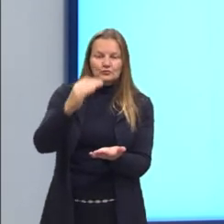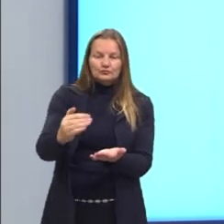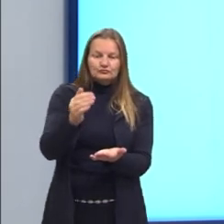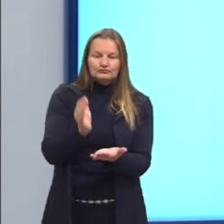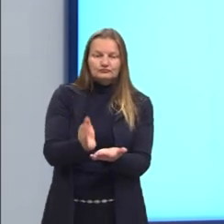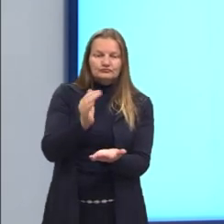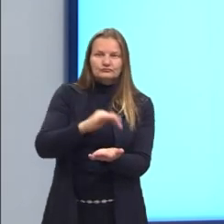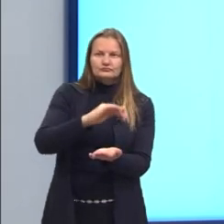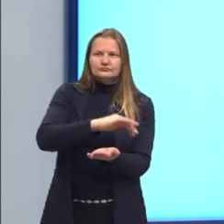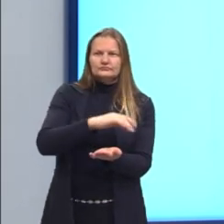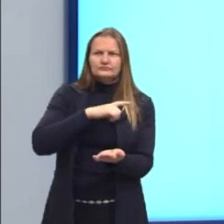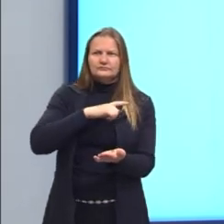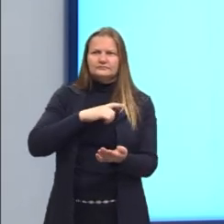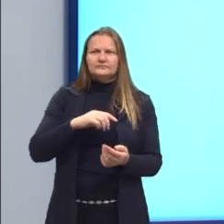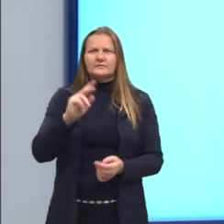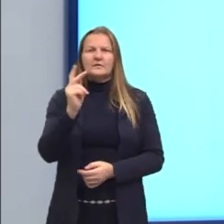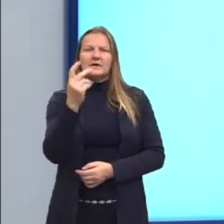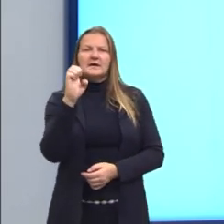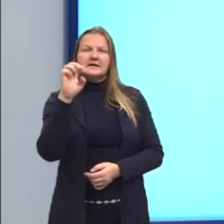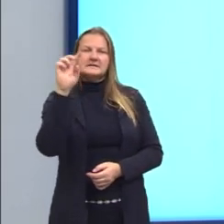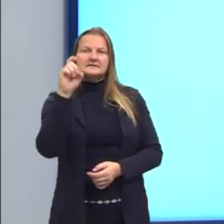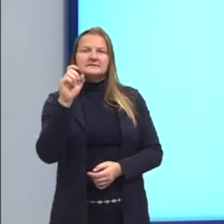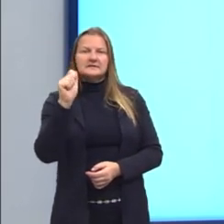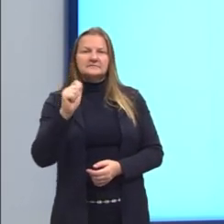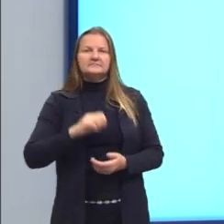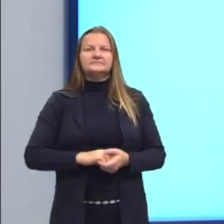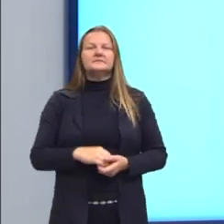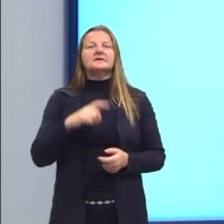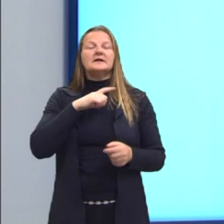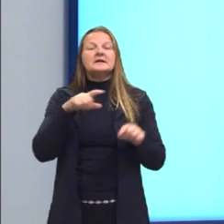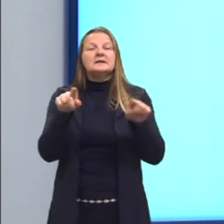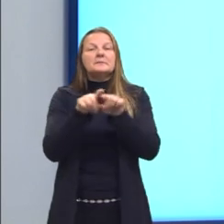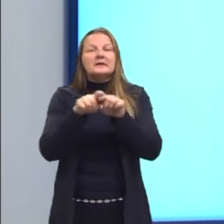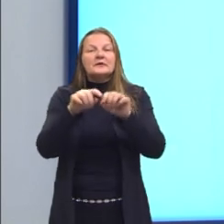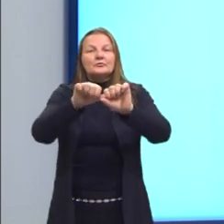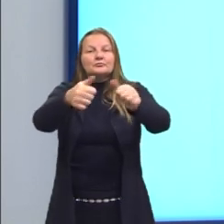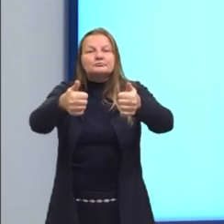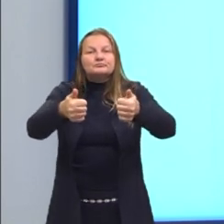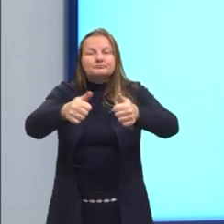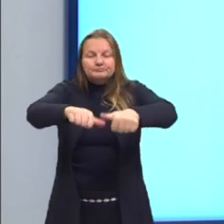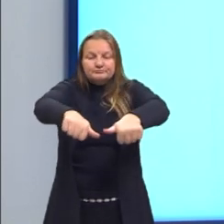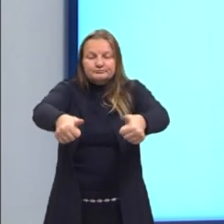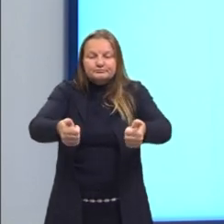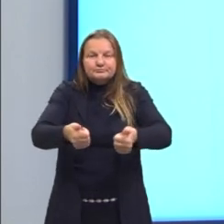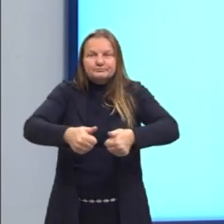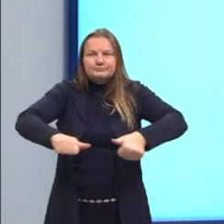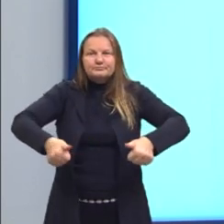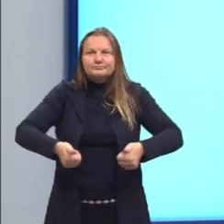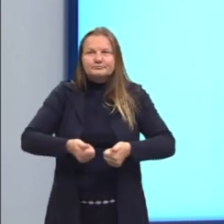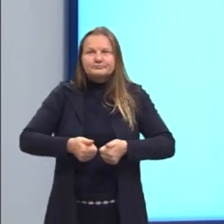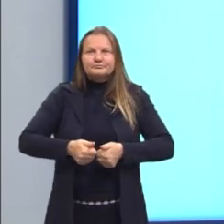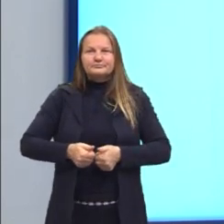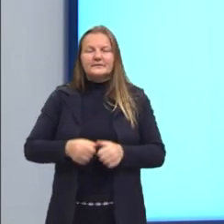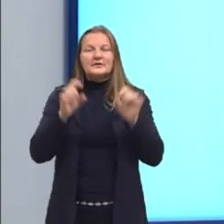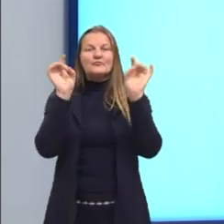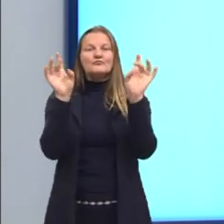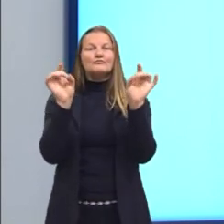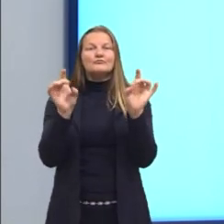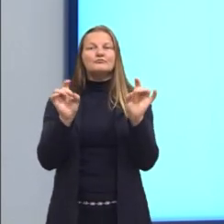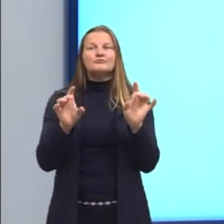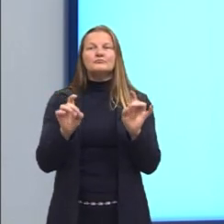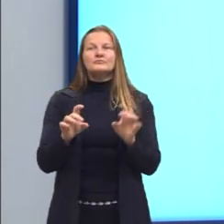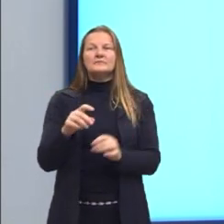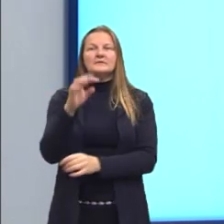pentagonal hexagonal e Aqui nós temos o formato de uma pirâmide que ela recebe um nome específico